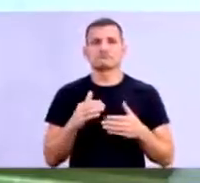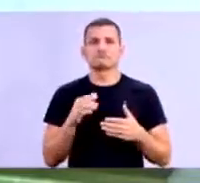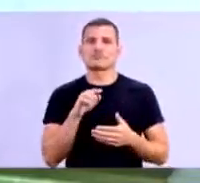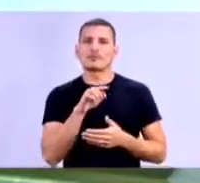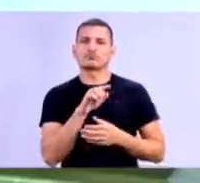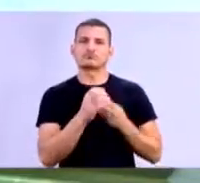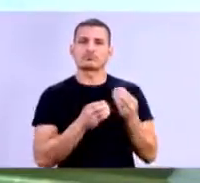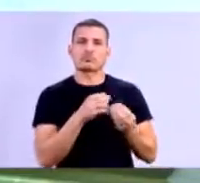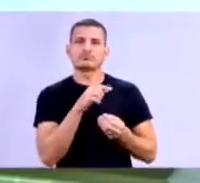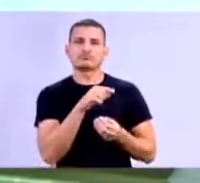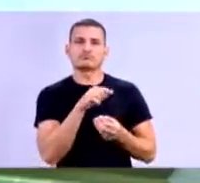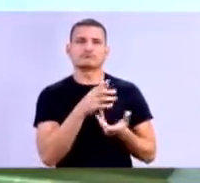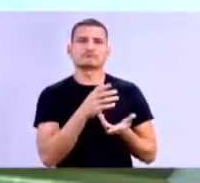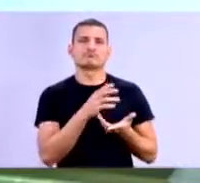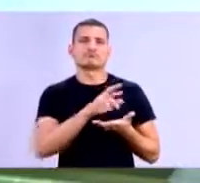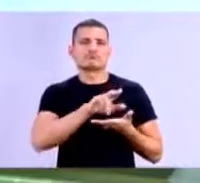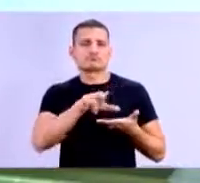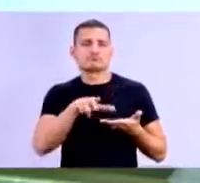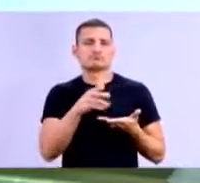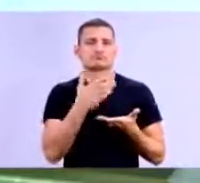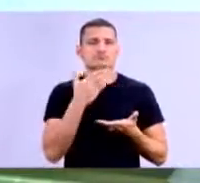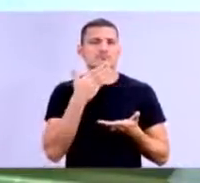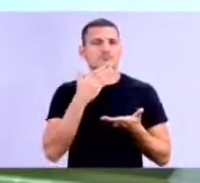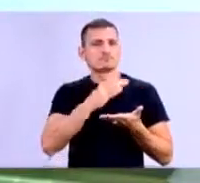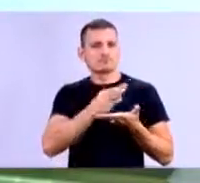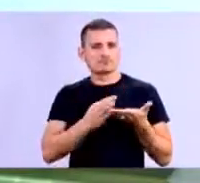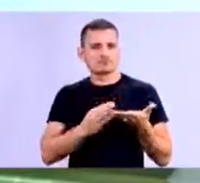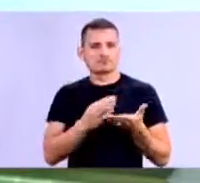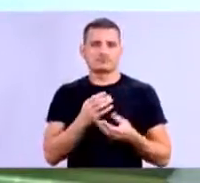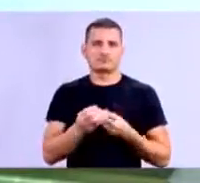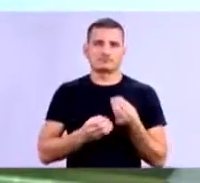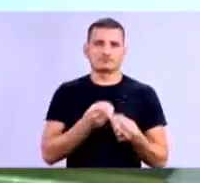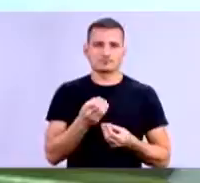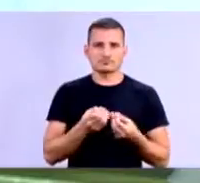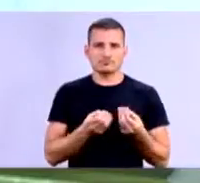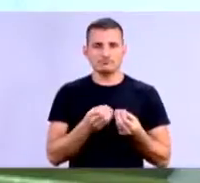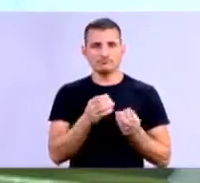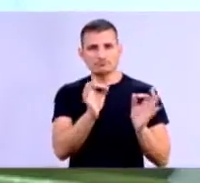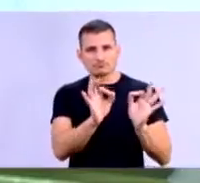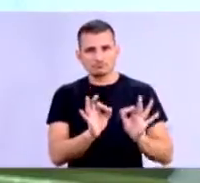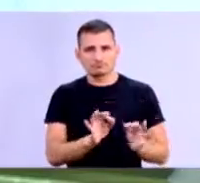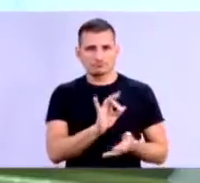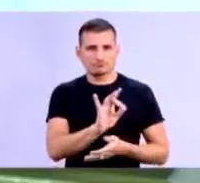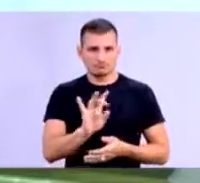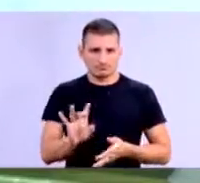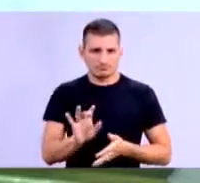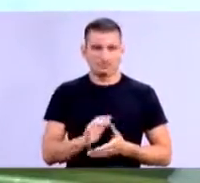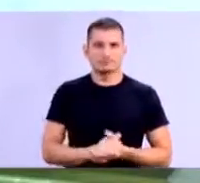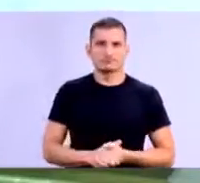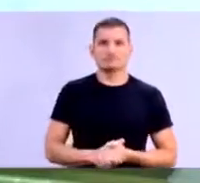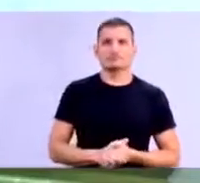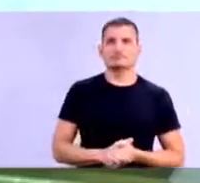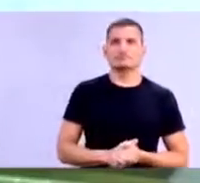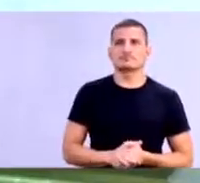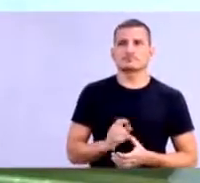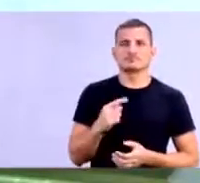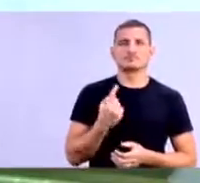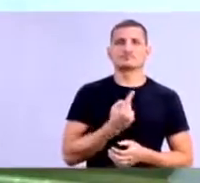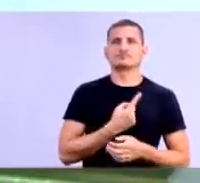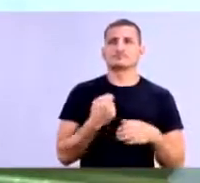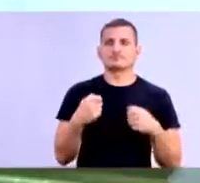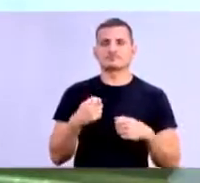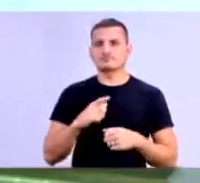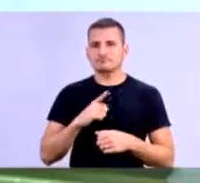características desses tipos textuais? Como nós vamos produzir cada um deles? Nós precisamos